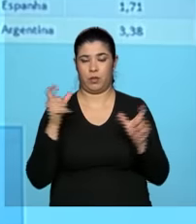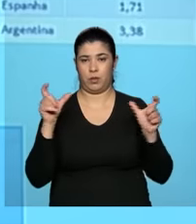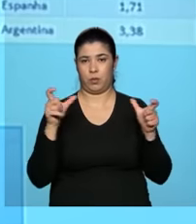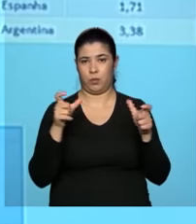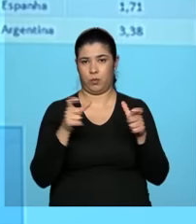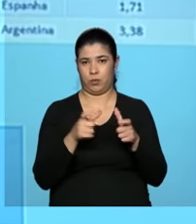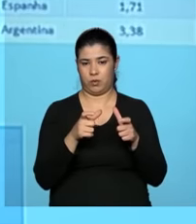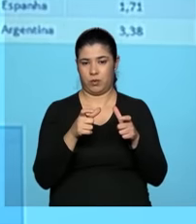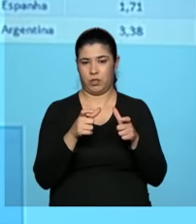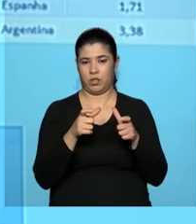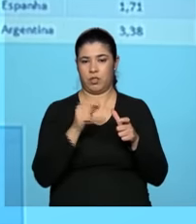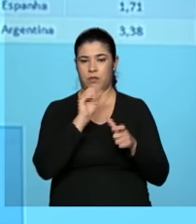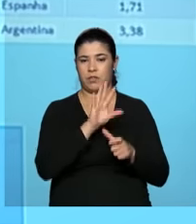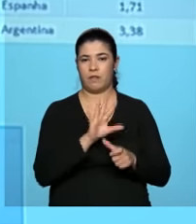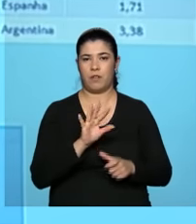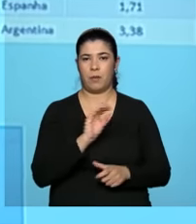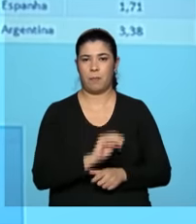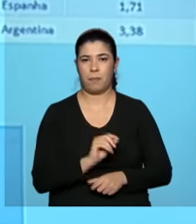do branco, e